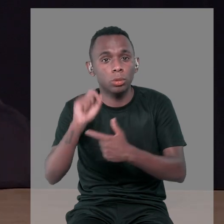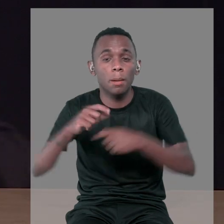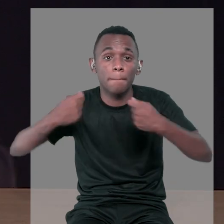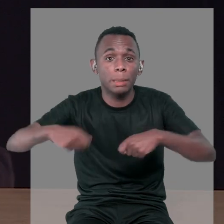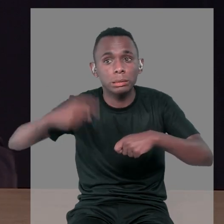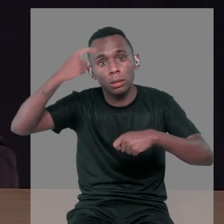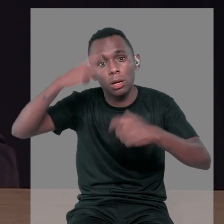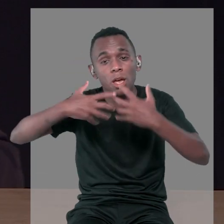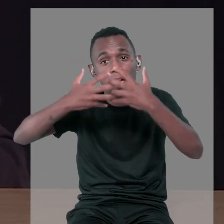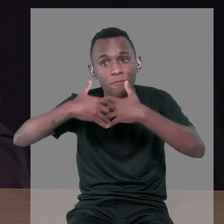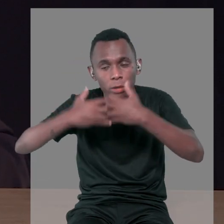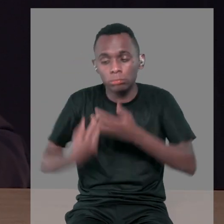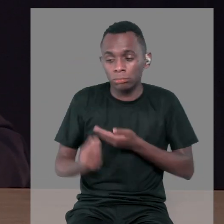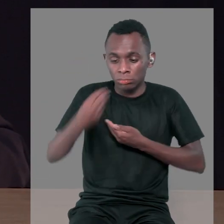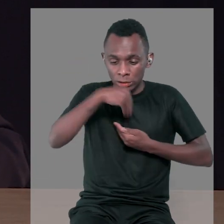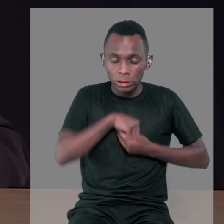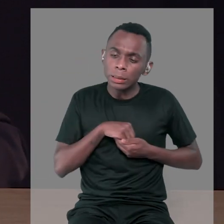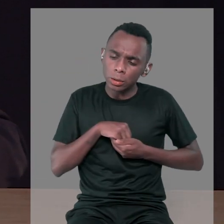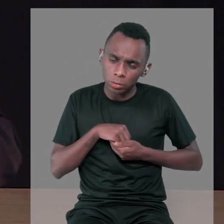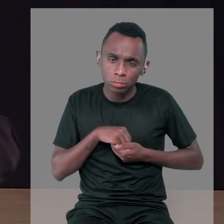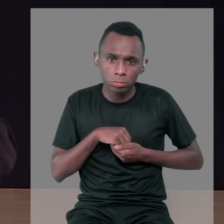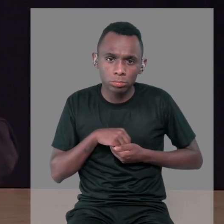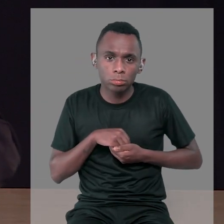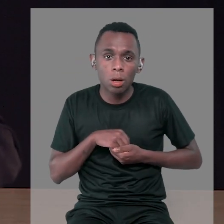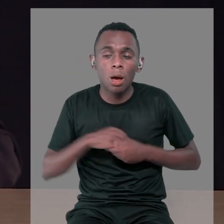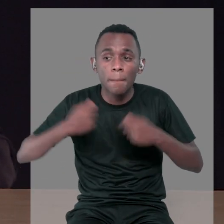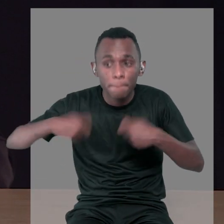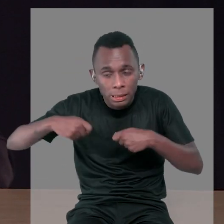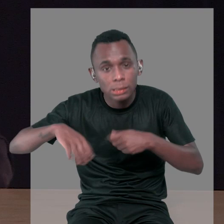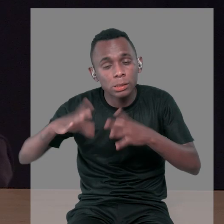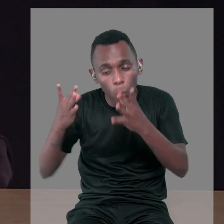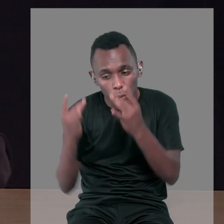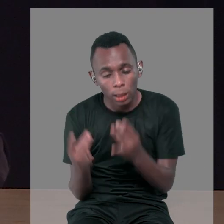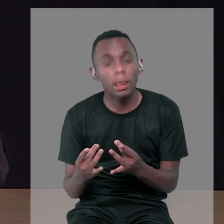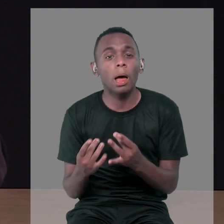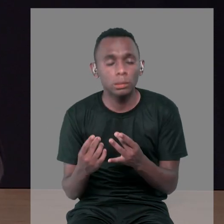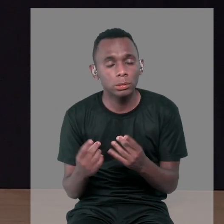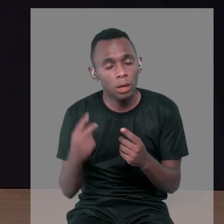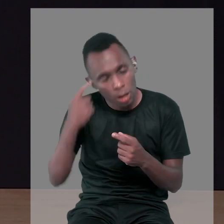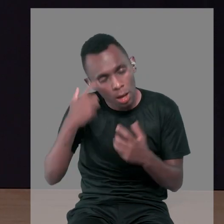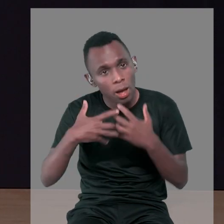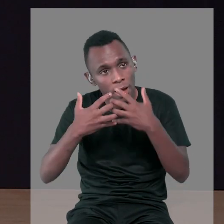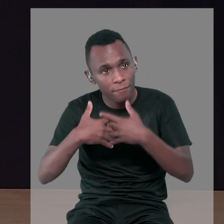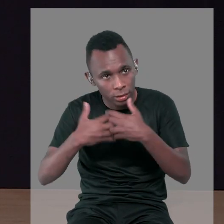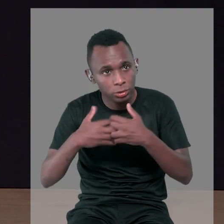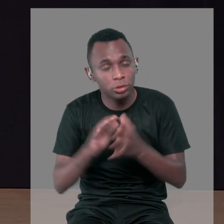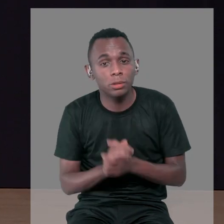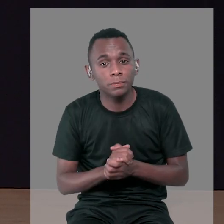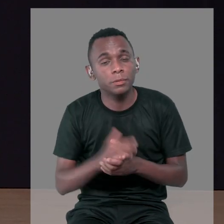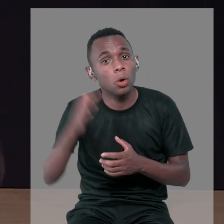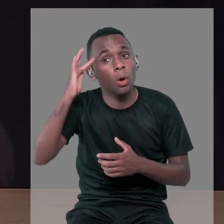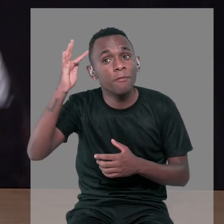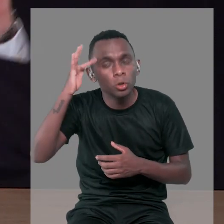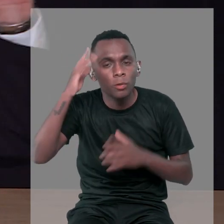interior. Né? É preciso pensá-la, esse foi o meu ponto com o qual eu comecei, de uma filosofia da guerra. Filosofia